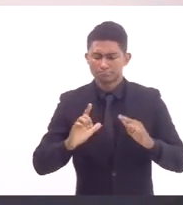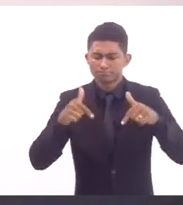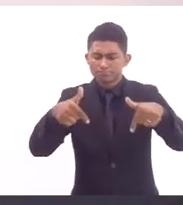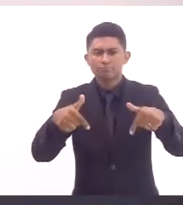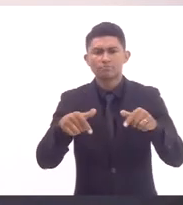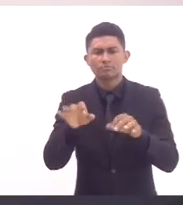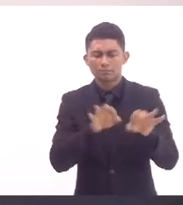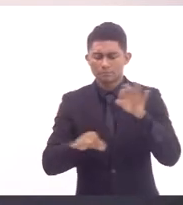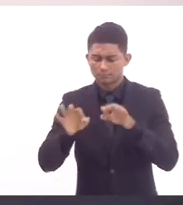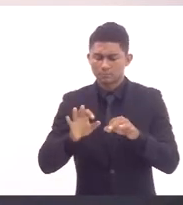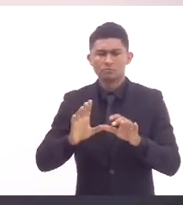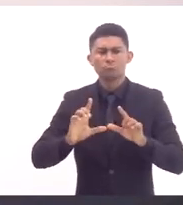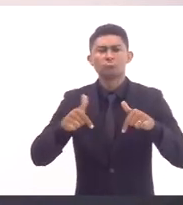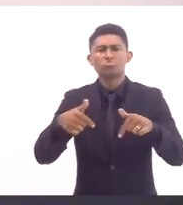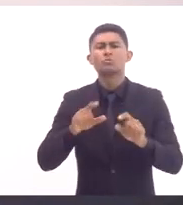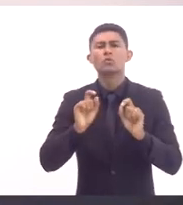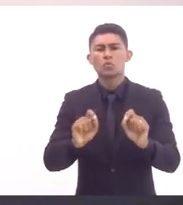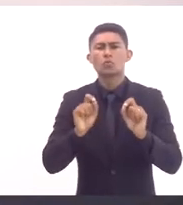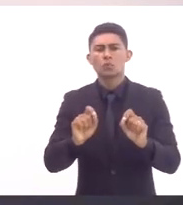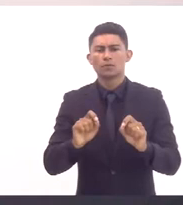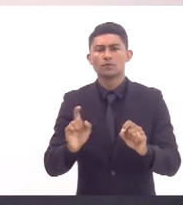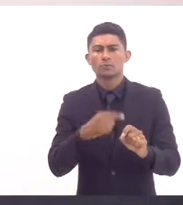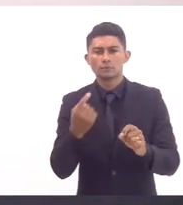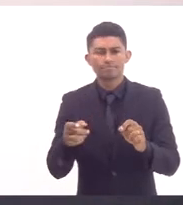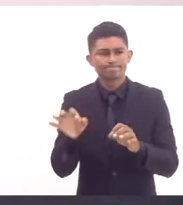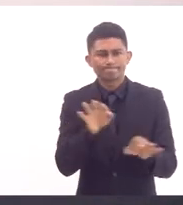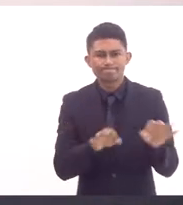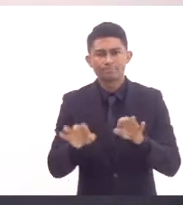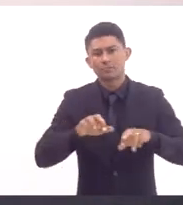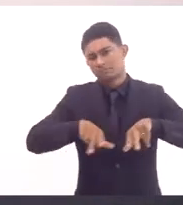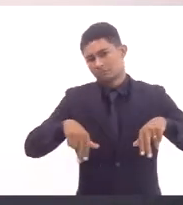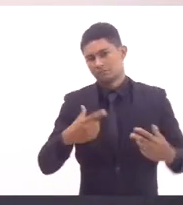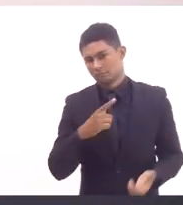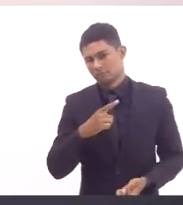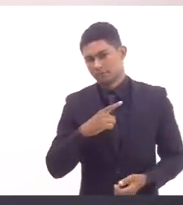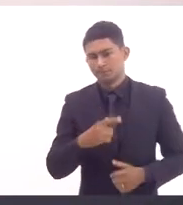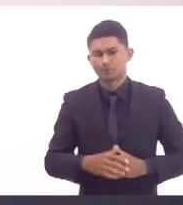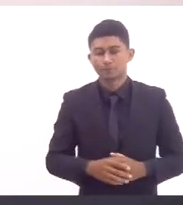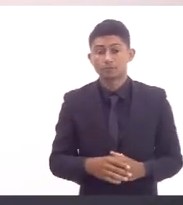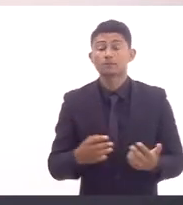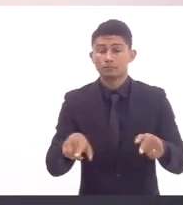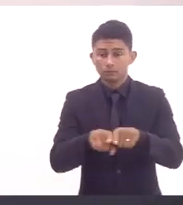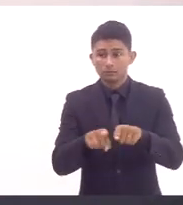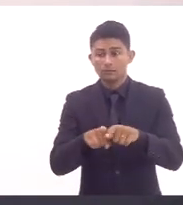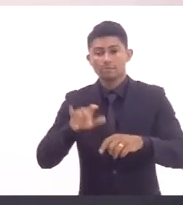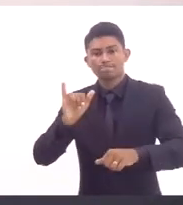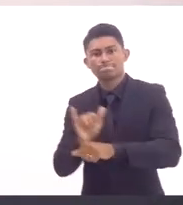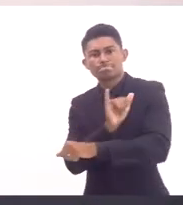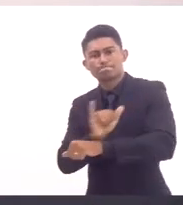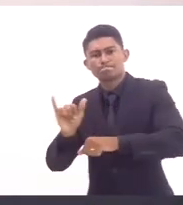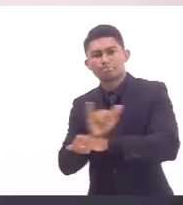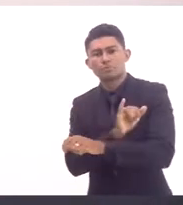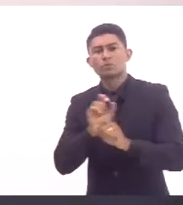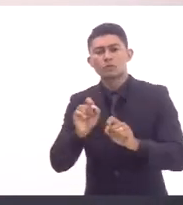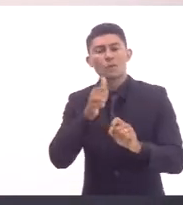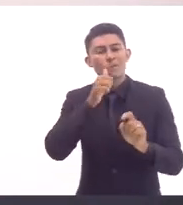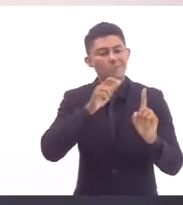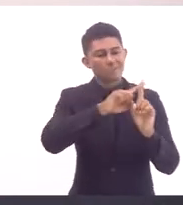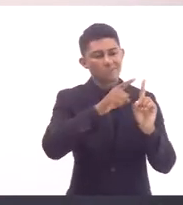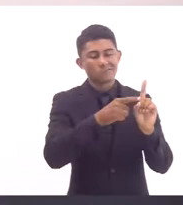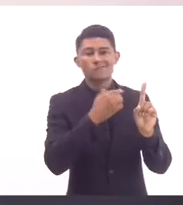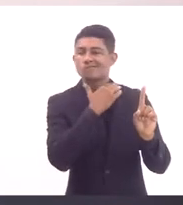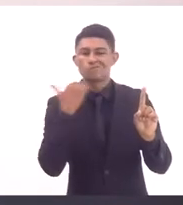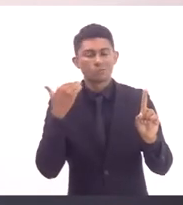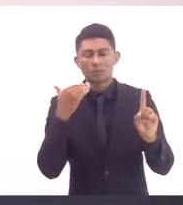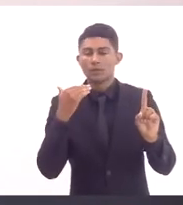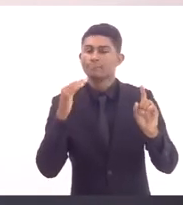que estamos em desenvolvimento e também estamos nas estratégias eram morte materna com